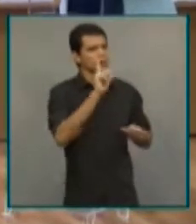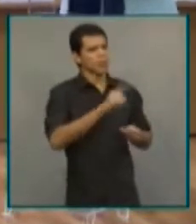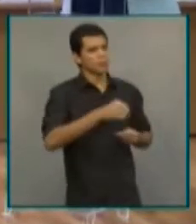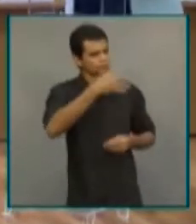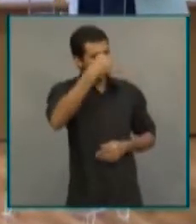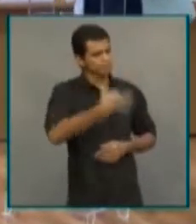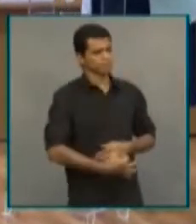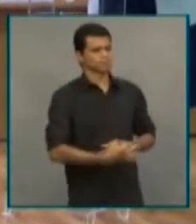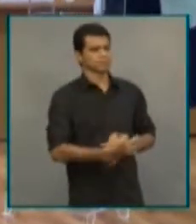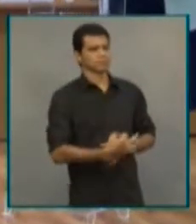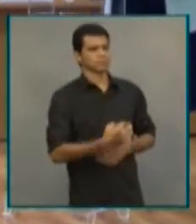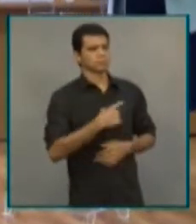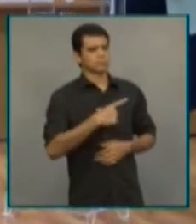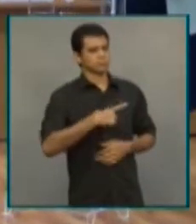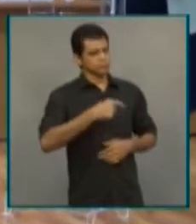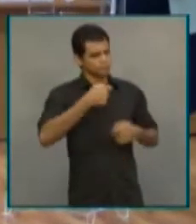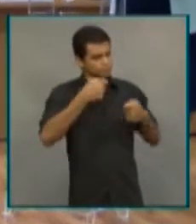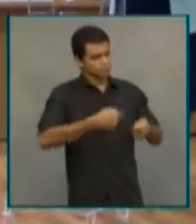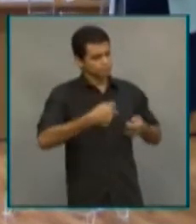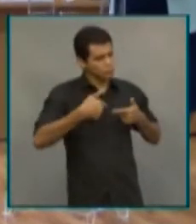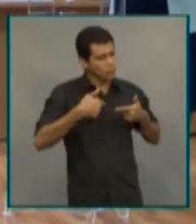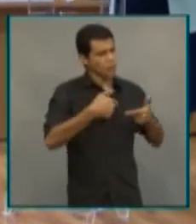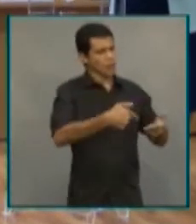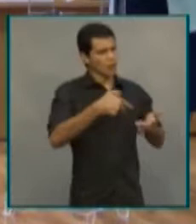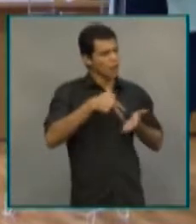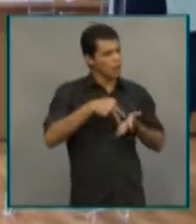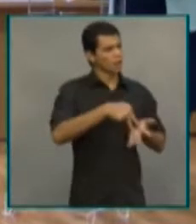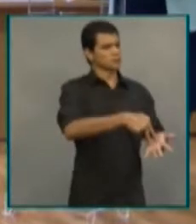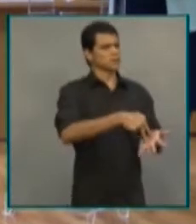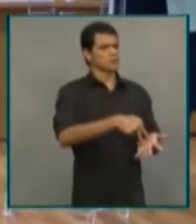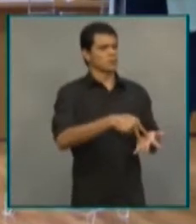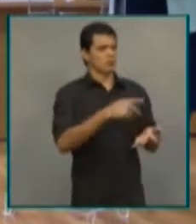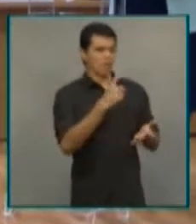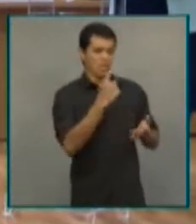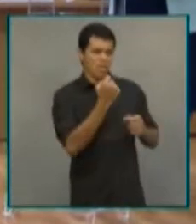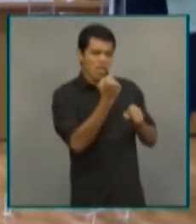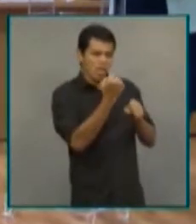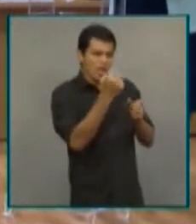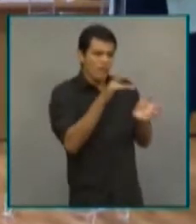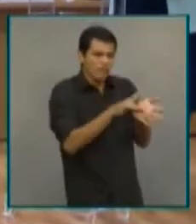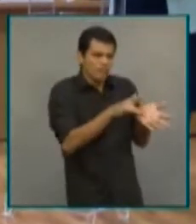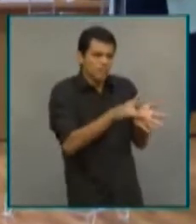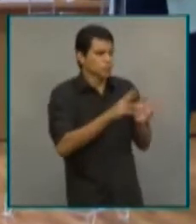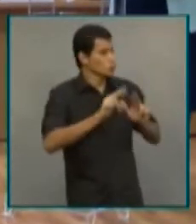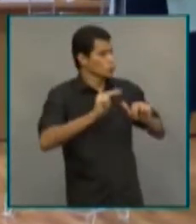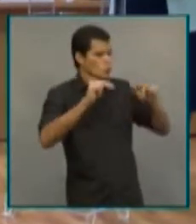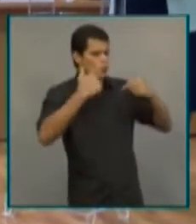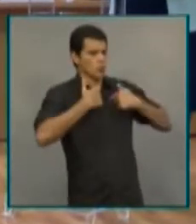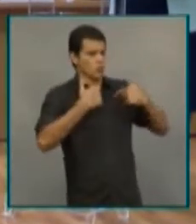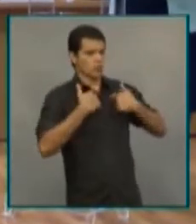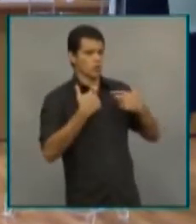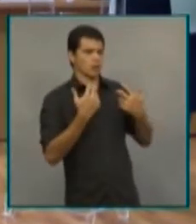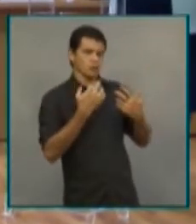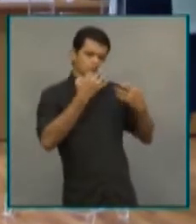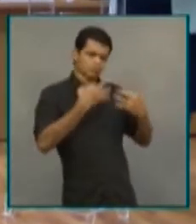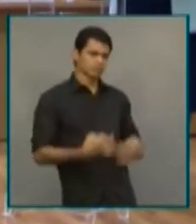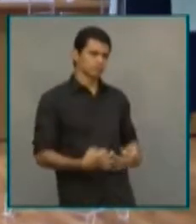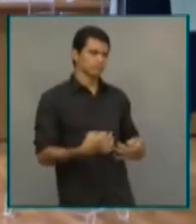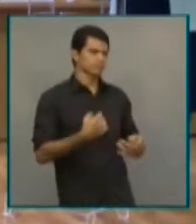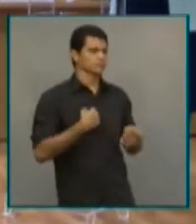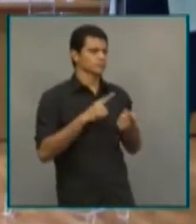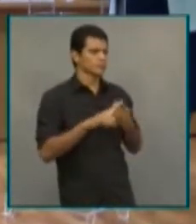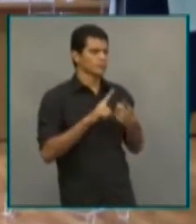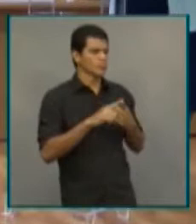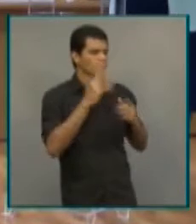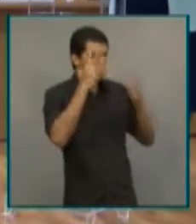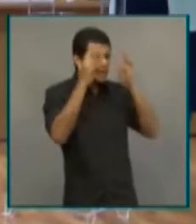é marcada por ação, não por enganação. Outro ponto que é fundamental que a gente defina, que a gente não pode pensar apenas no piso, mas são